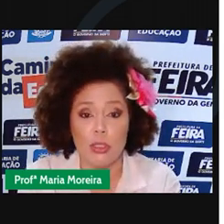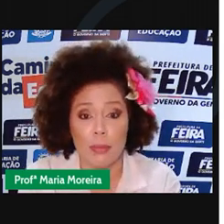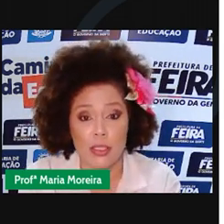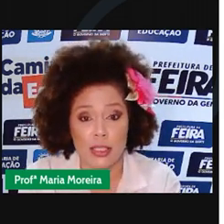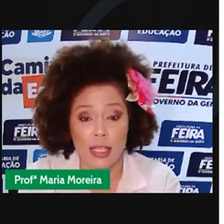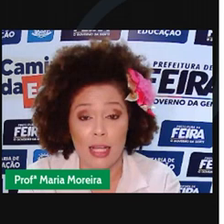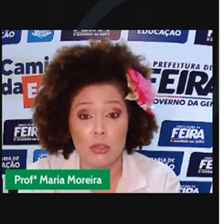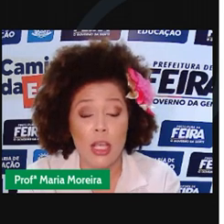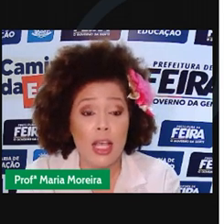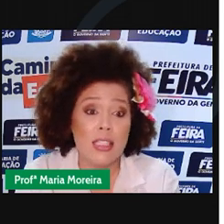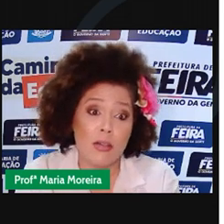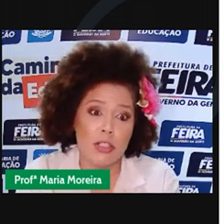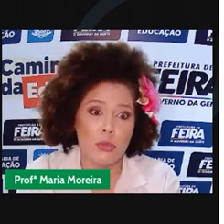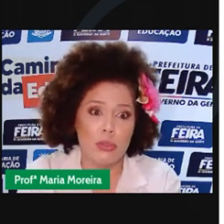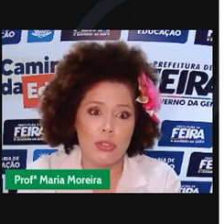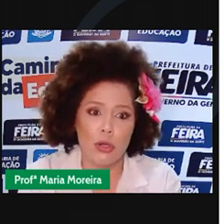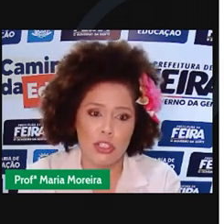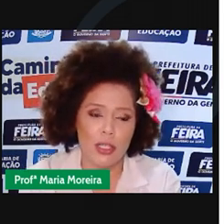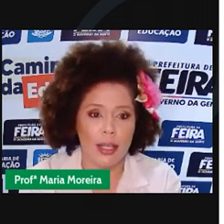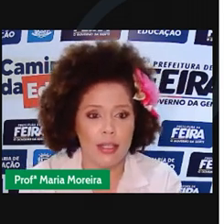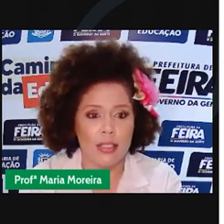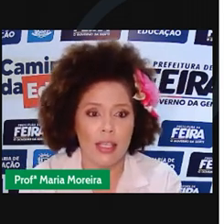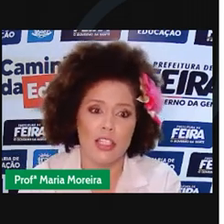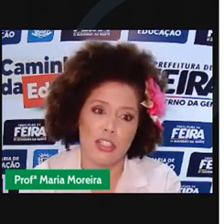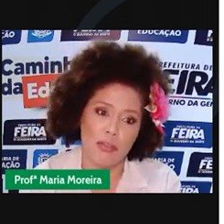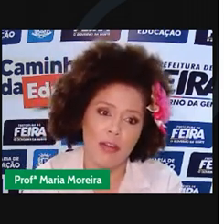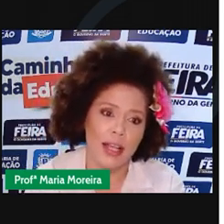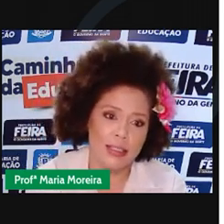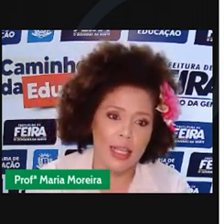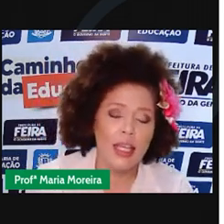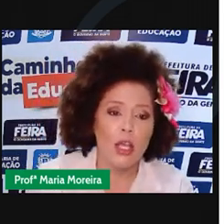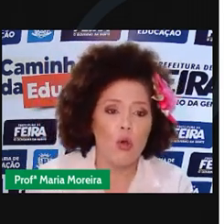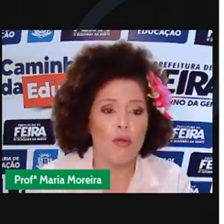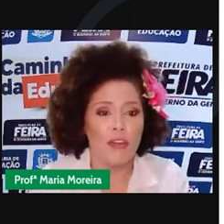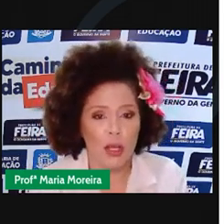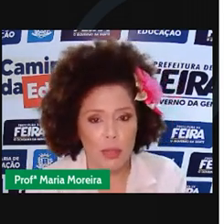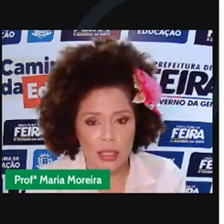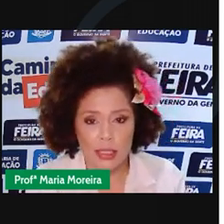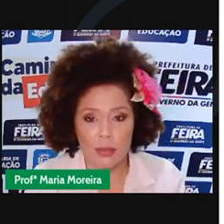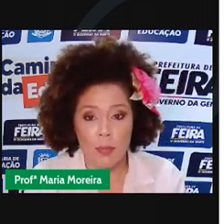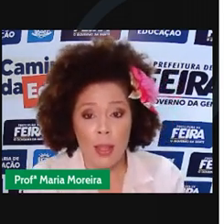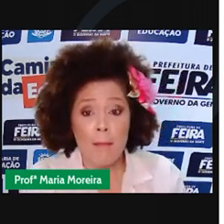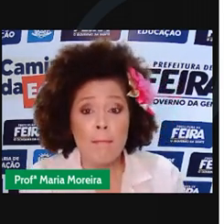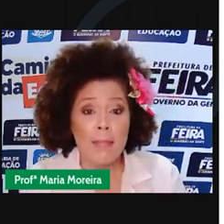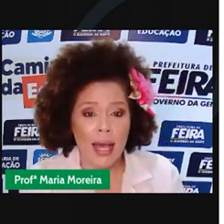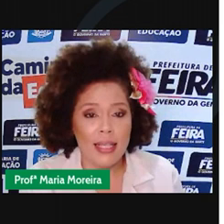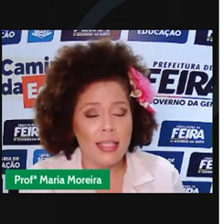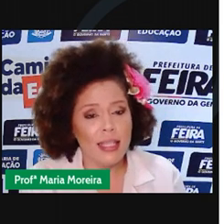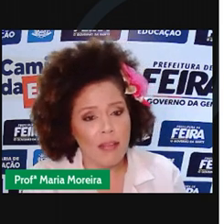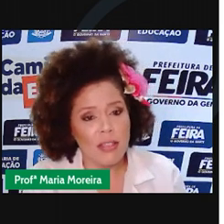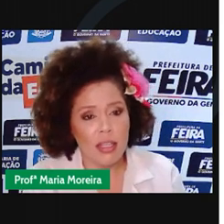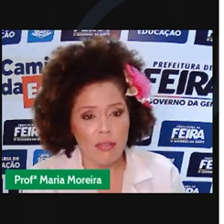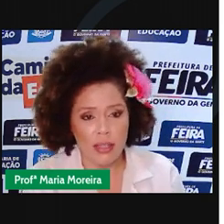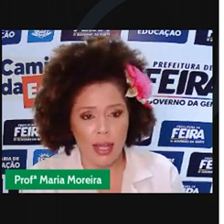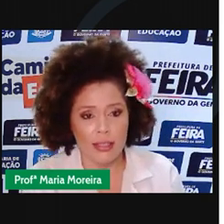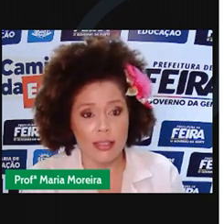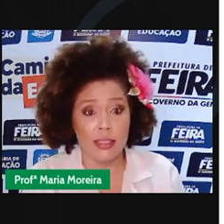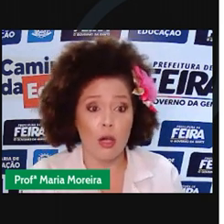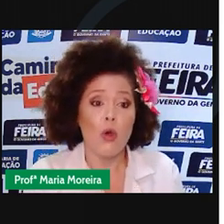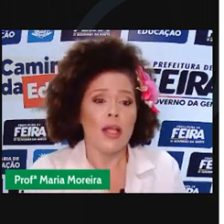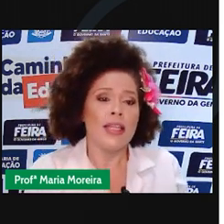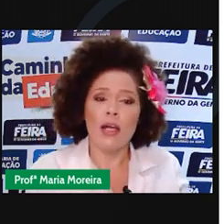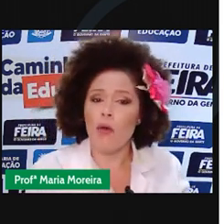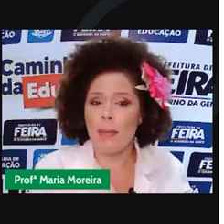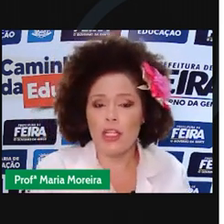desculpa gente junta processado são atitudes rotineiras que a gente faz né um frequência mais que devem ser